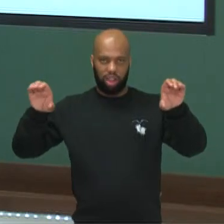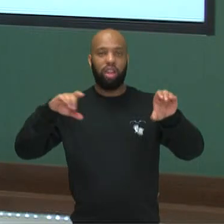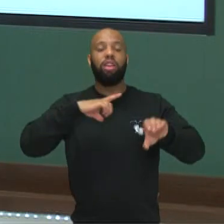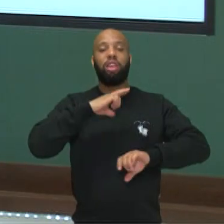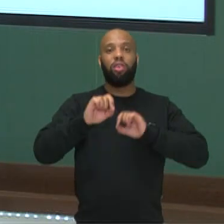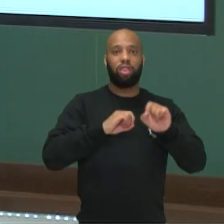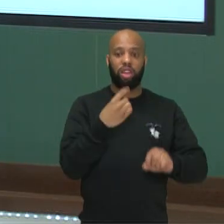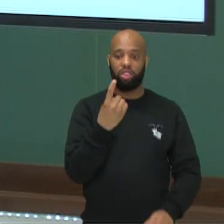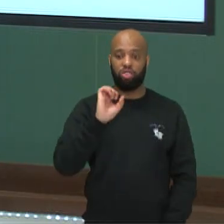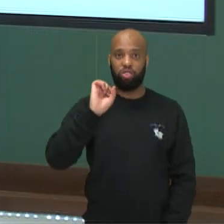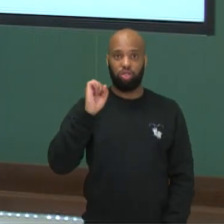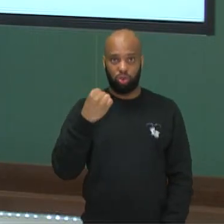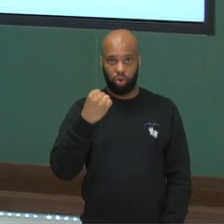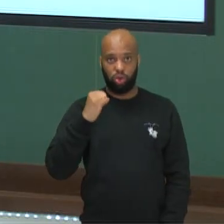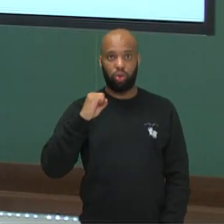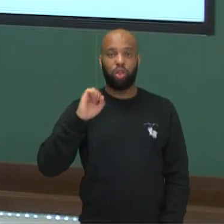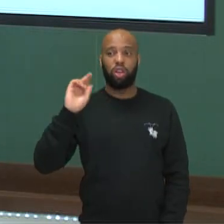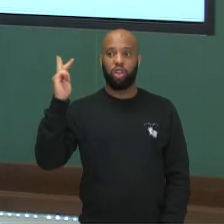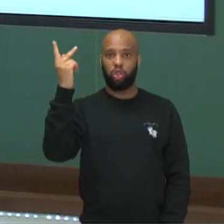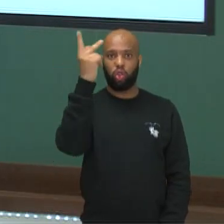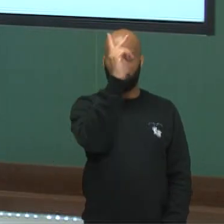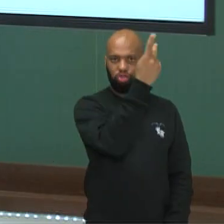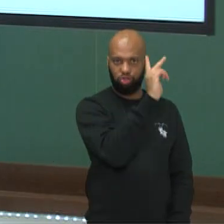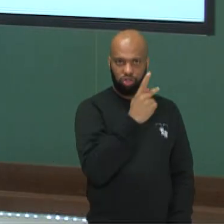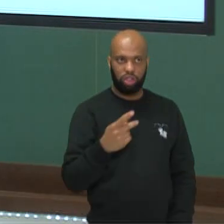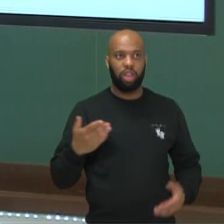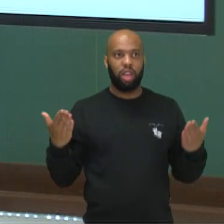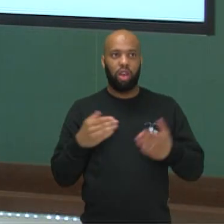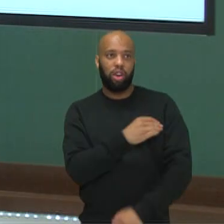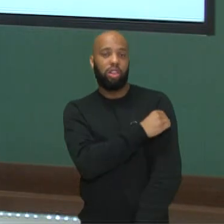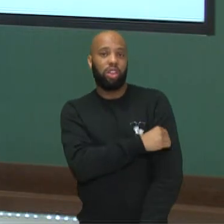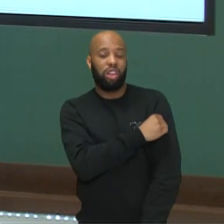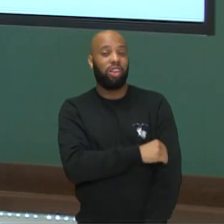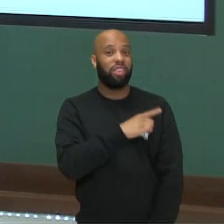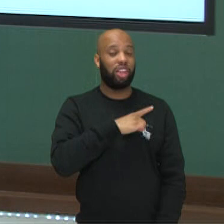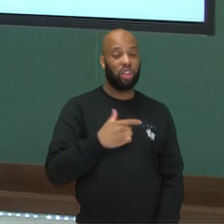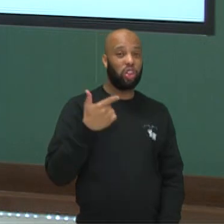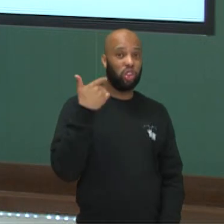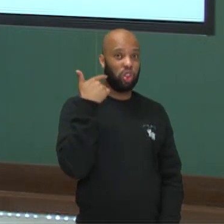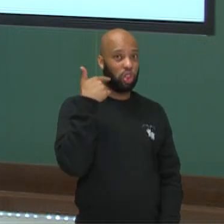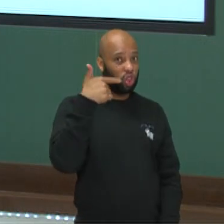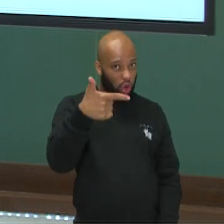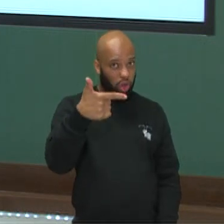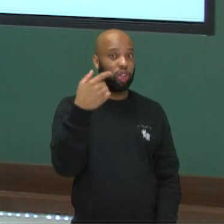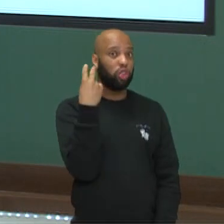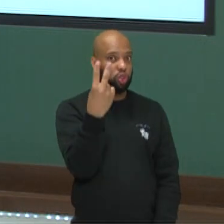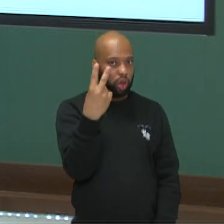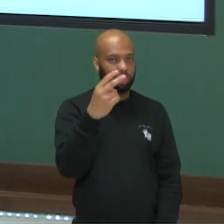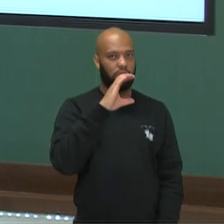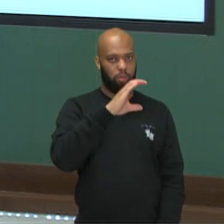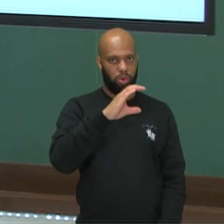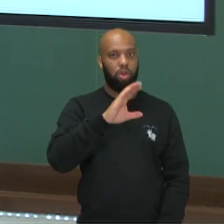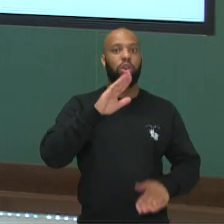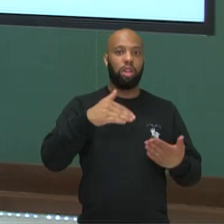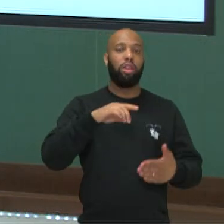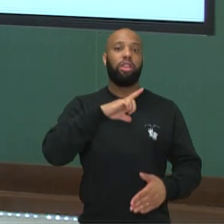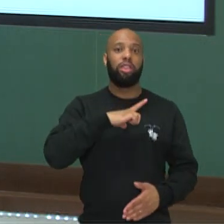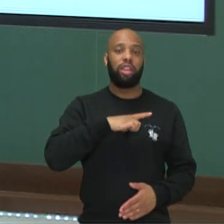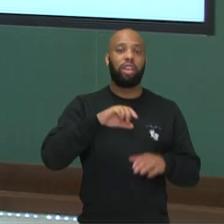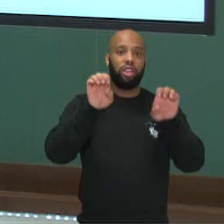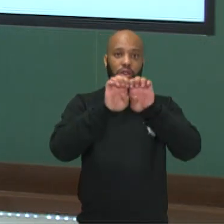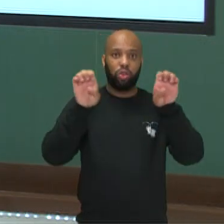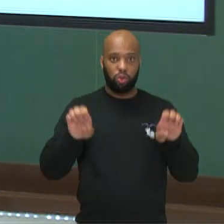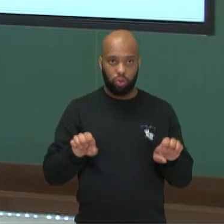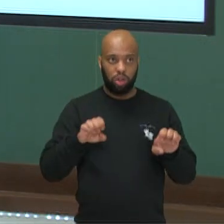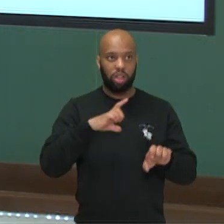daí 18 hidrogênios. Já o etanol temos 2 carbonos em sua estrutura, 6 hidrogênios e 1